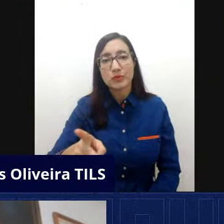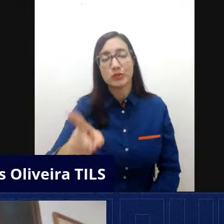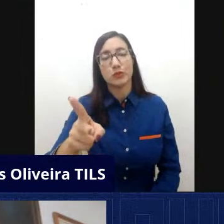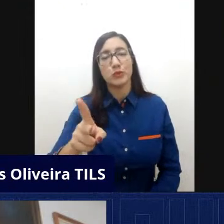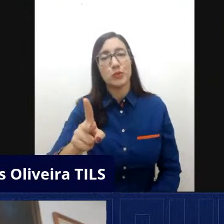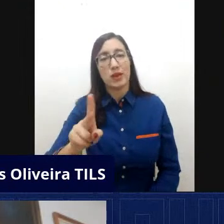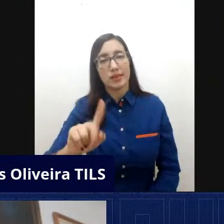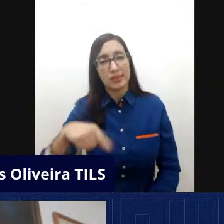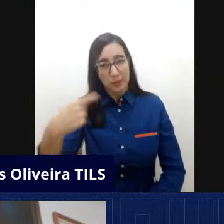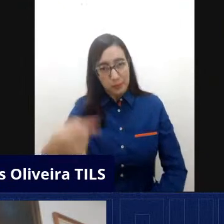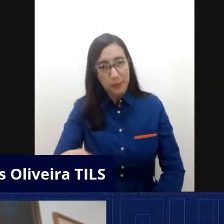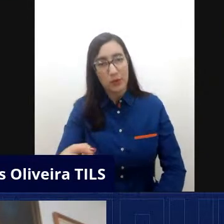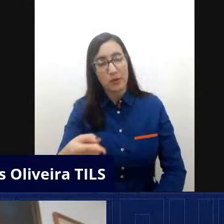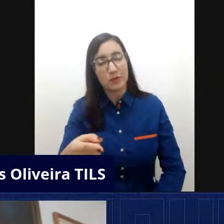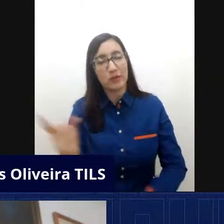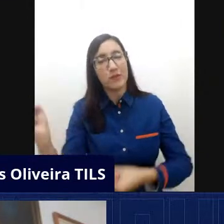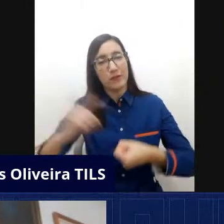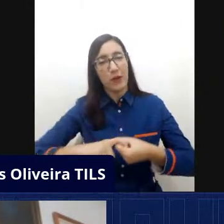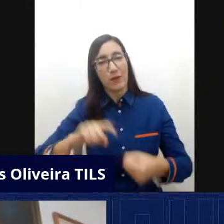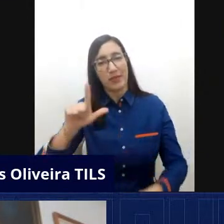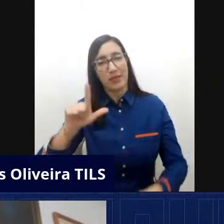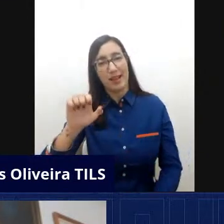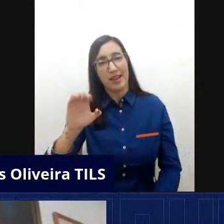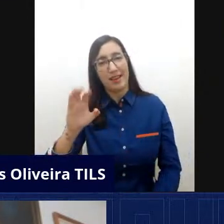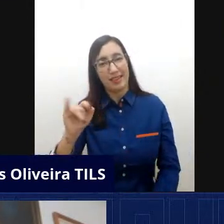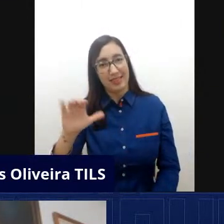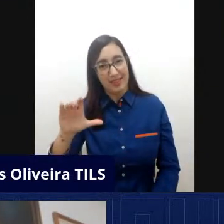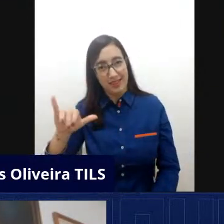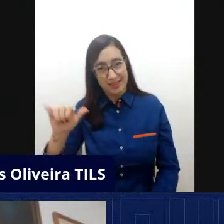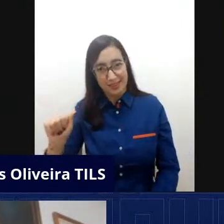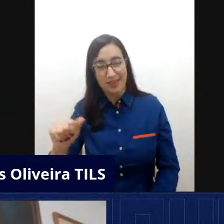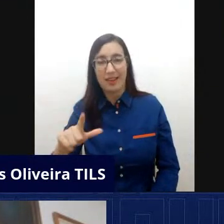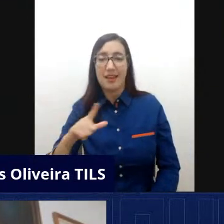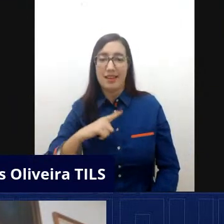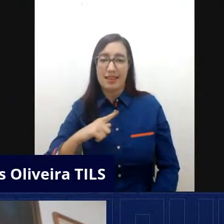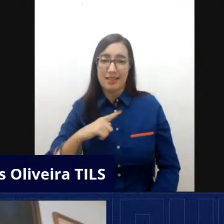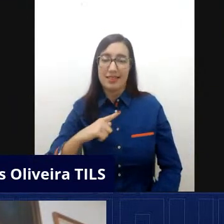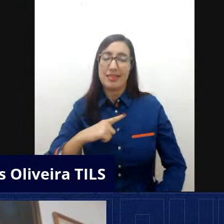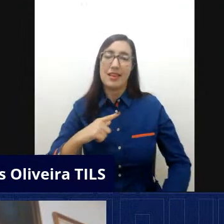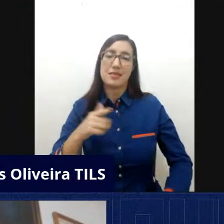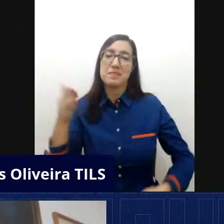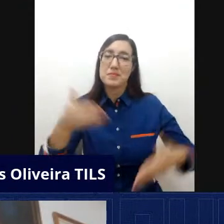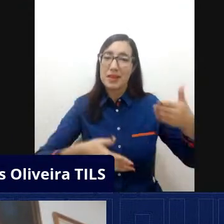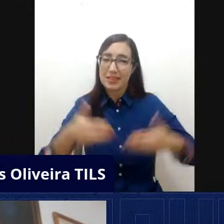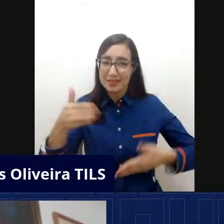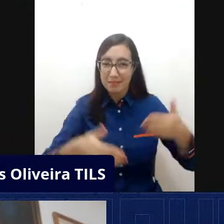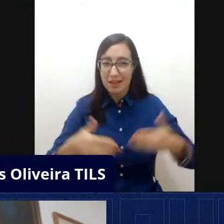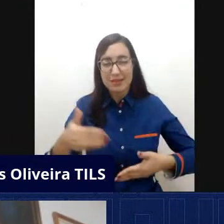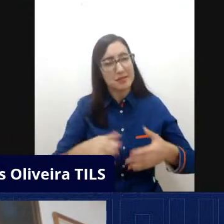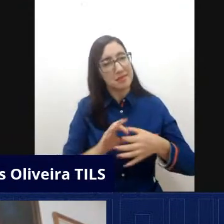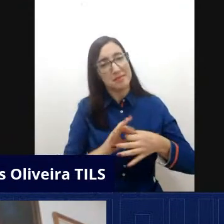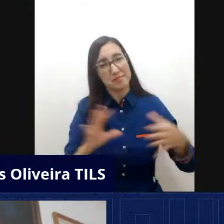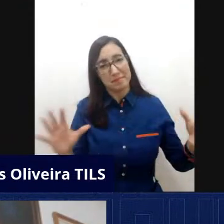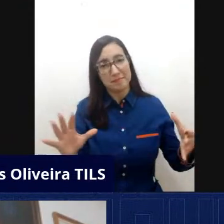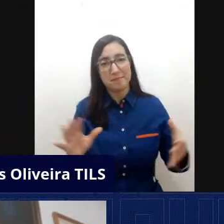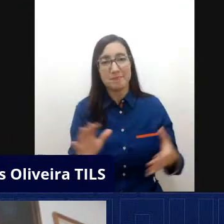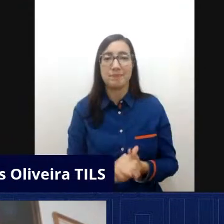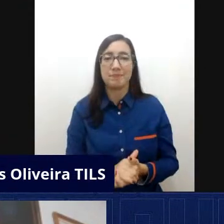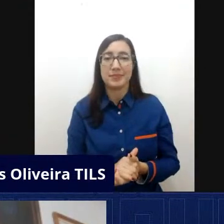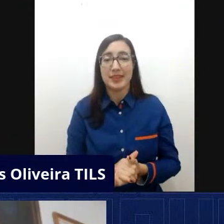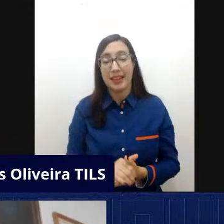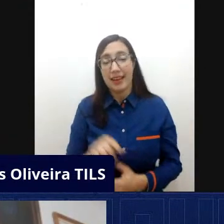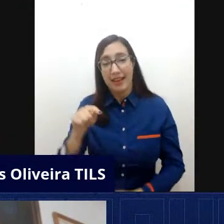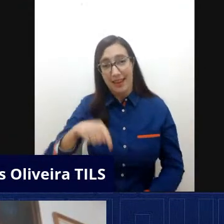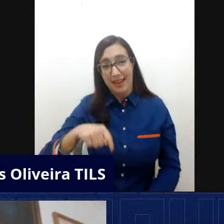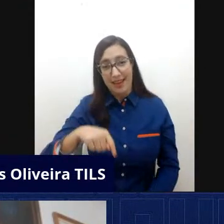mandando perguntas aqui, comentários. O chat está bem participativo. E aí, para quem chegou agora, a gente ainda está na primeira convidada, então ainda vai ter mais três